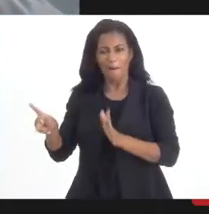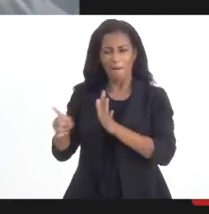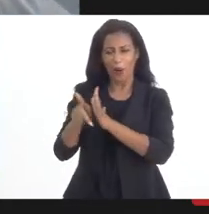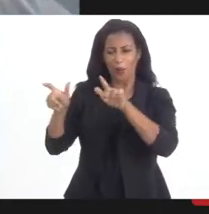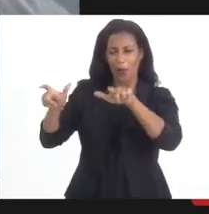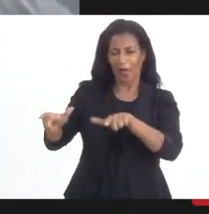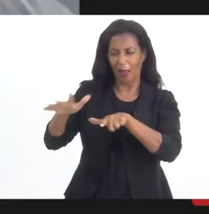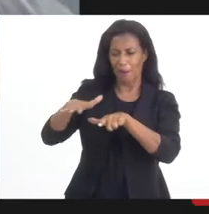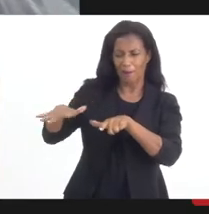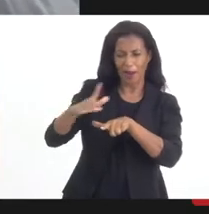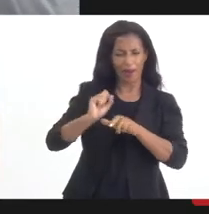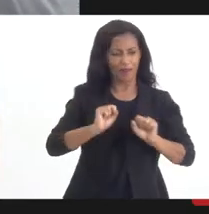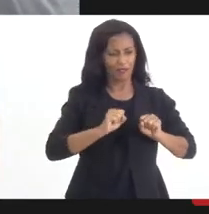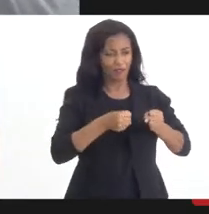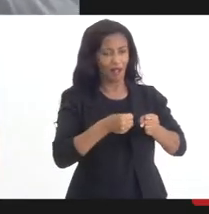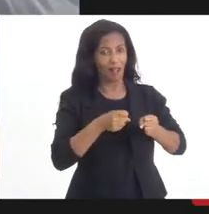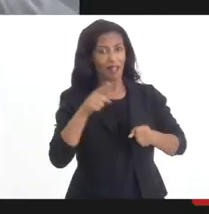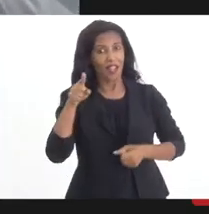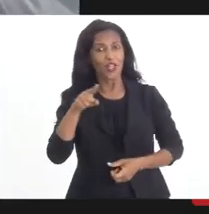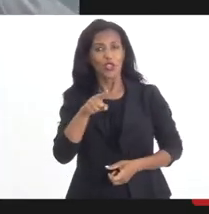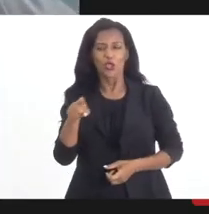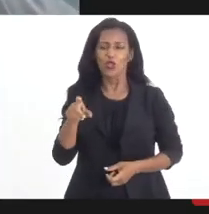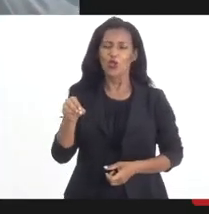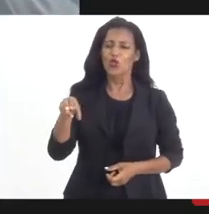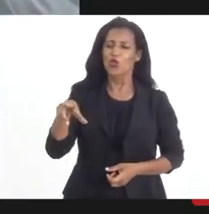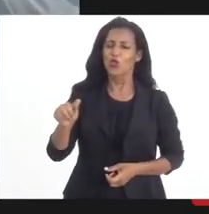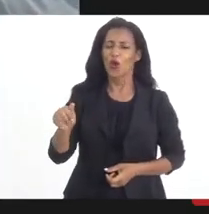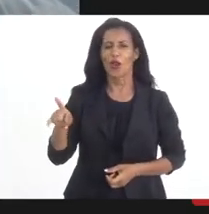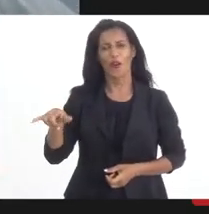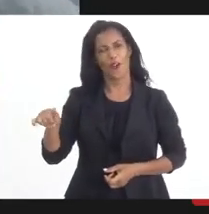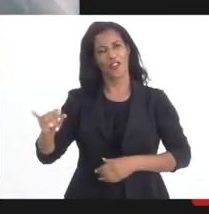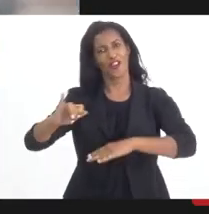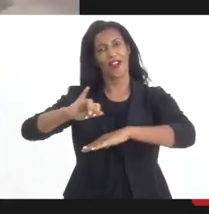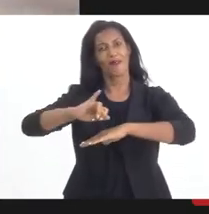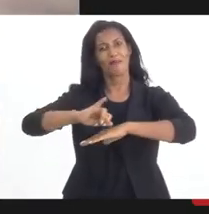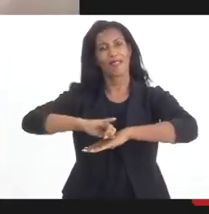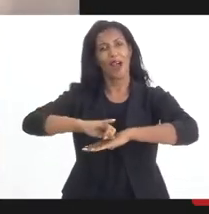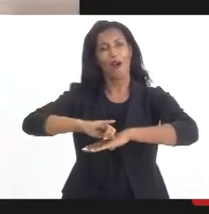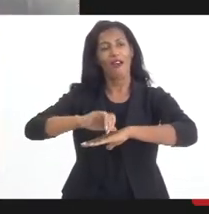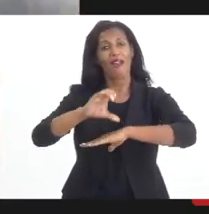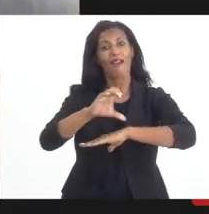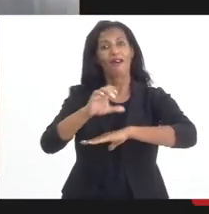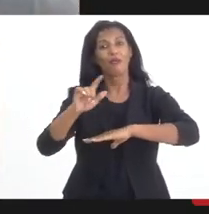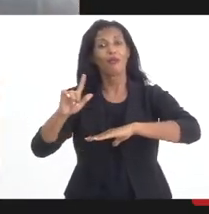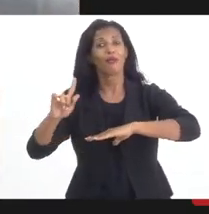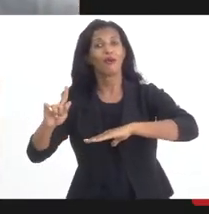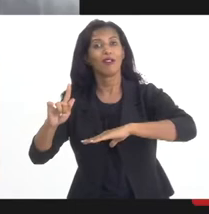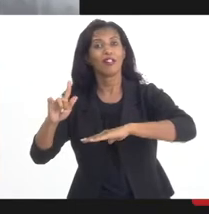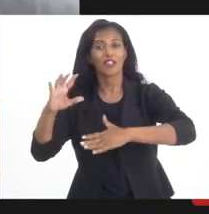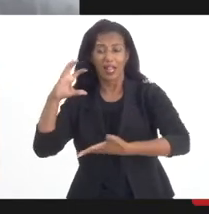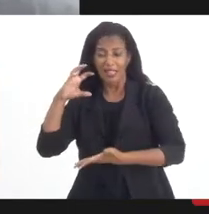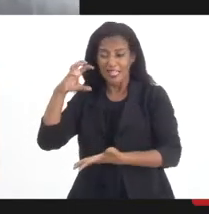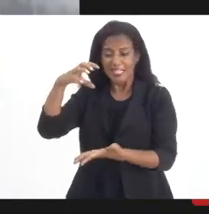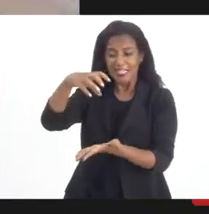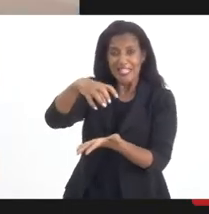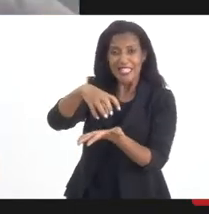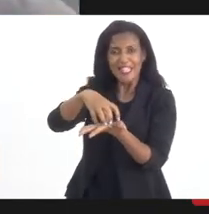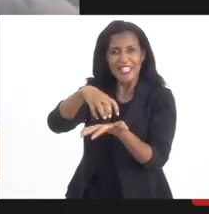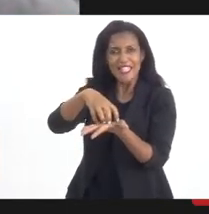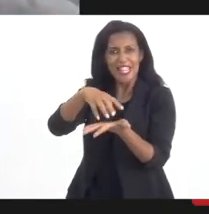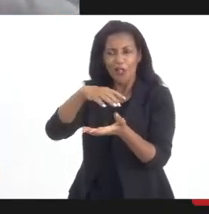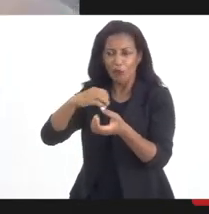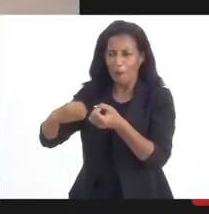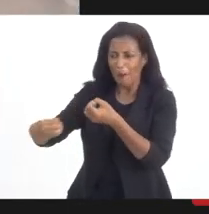população. A capital da Zona Oeste é Campo Grande, porque ela está centrada, ela é o centro aqui, ó, dentro da